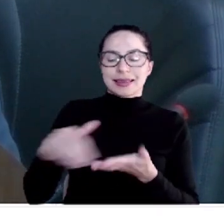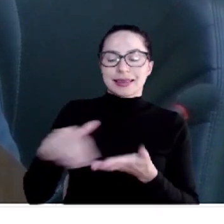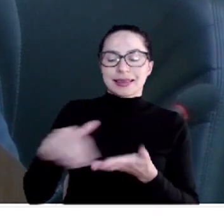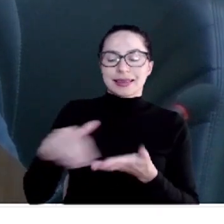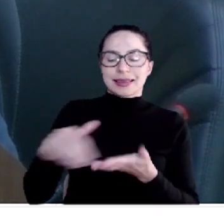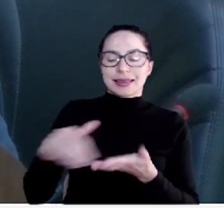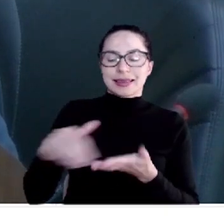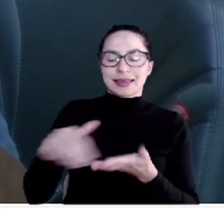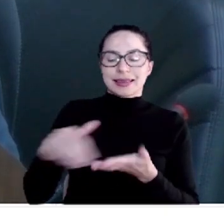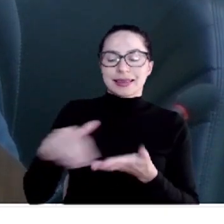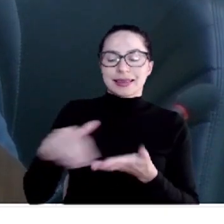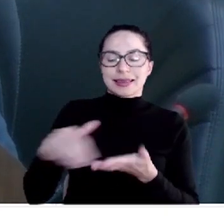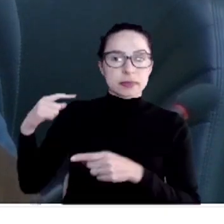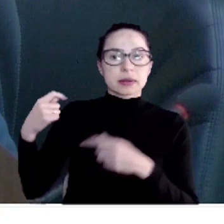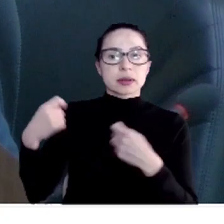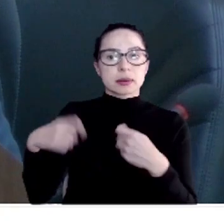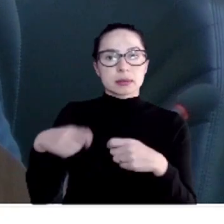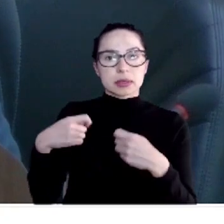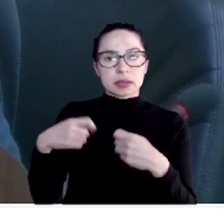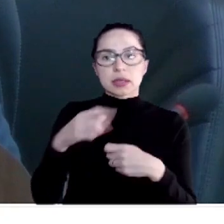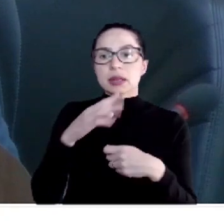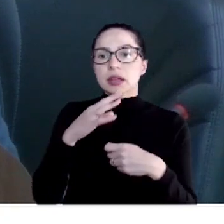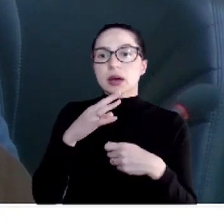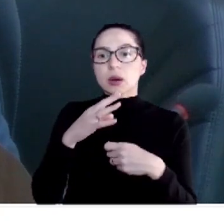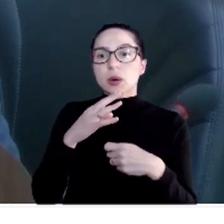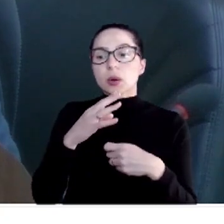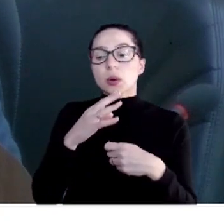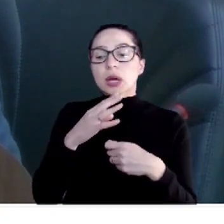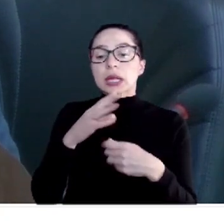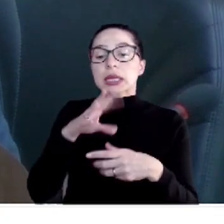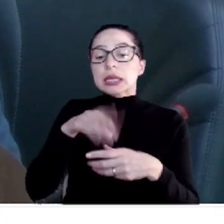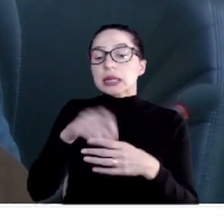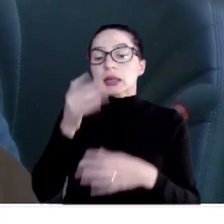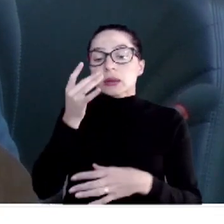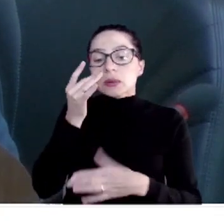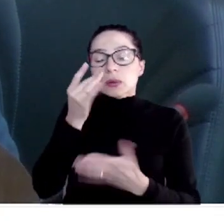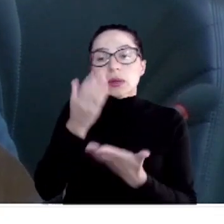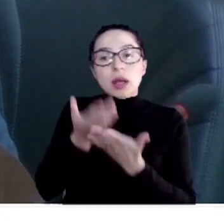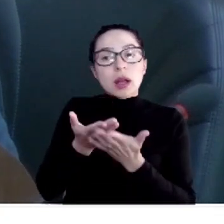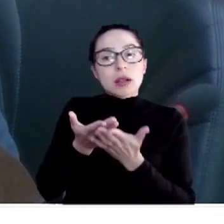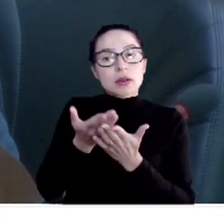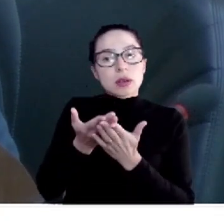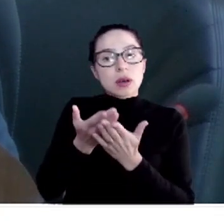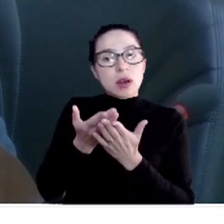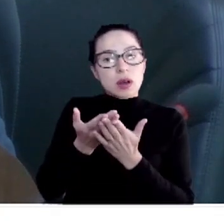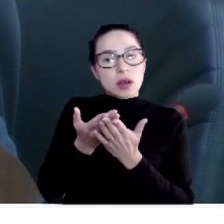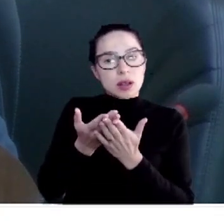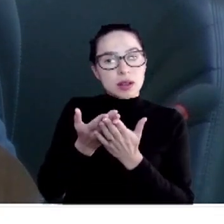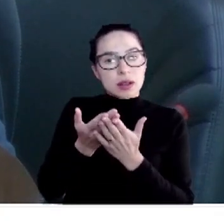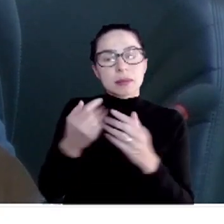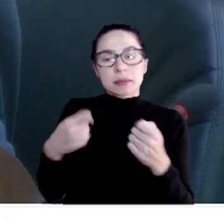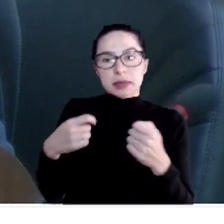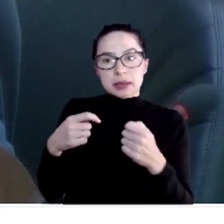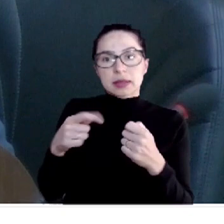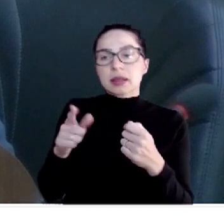precisa conhecer o chão da escola, precisa diminuir essa